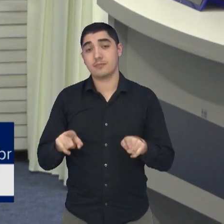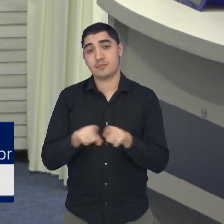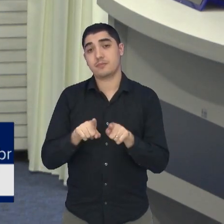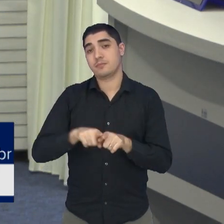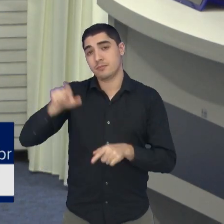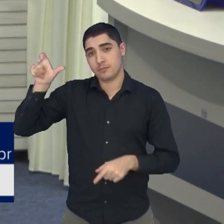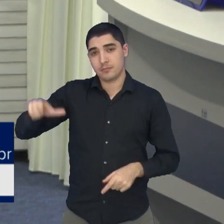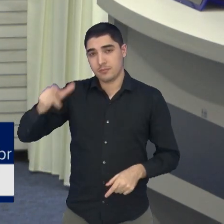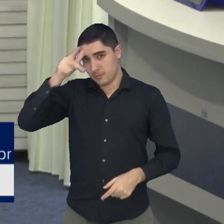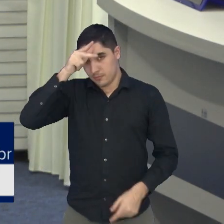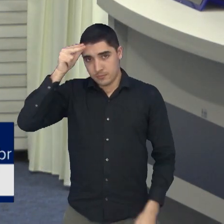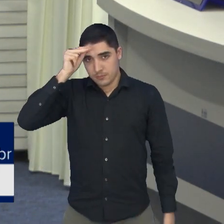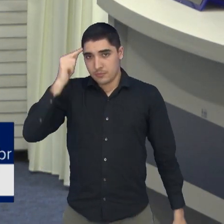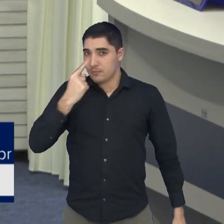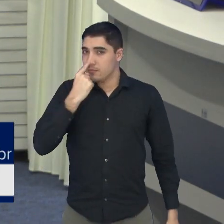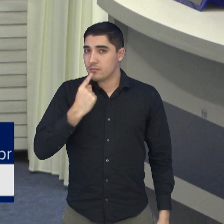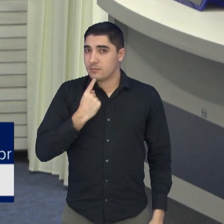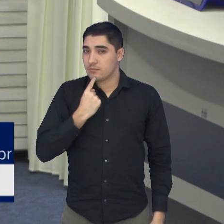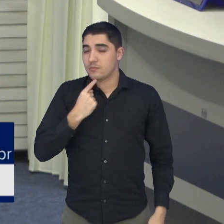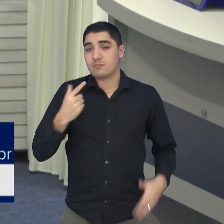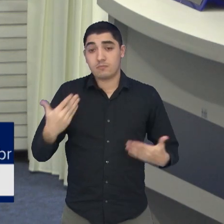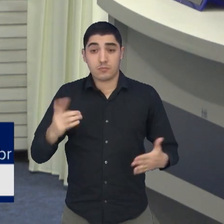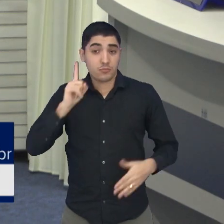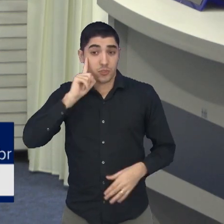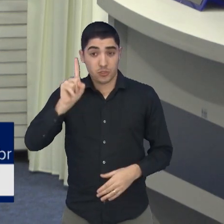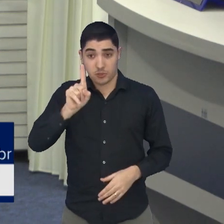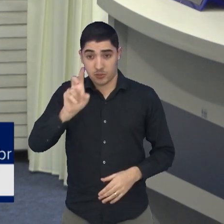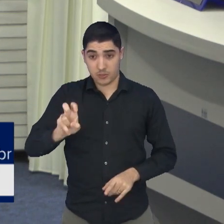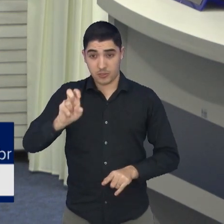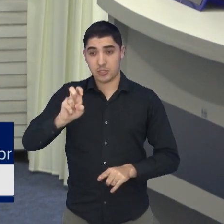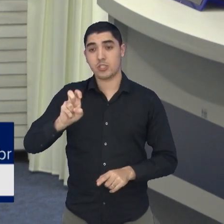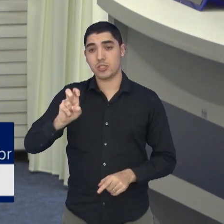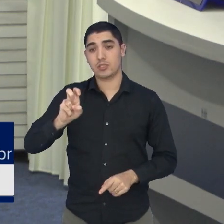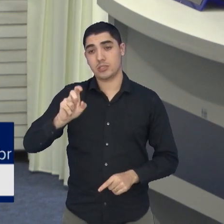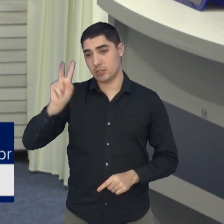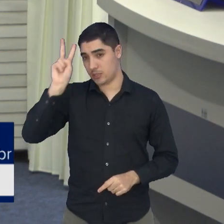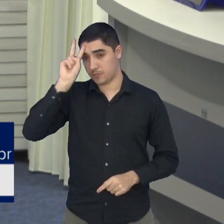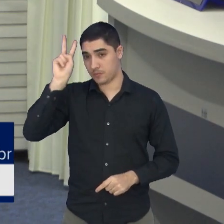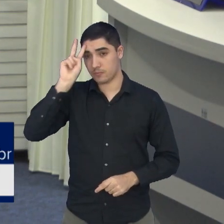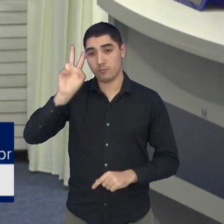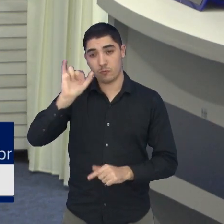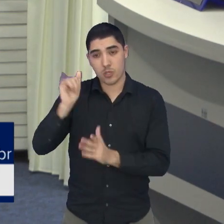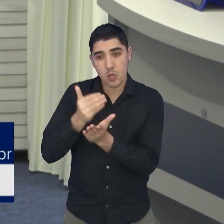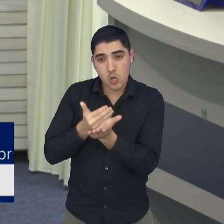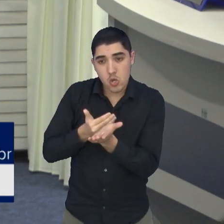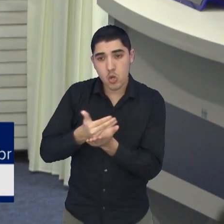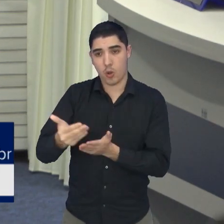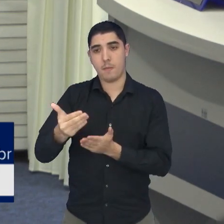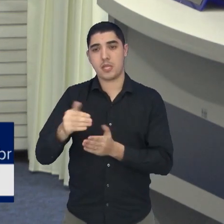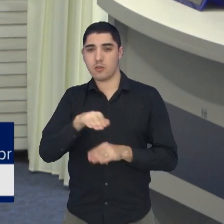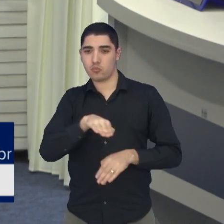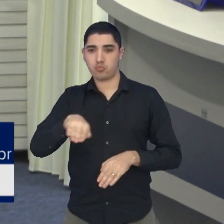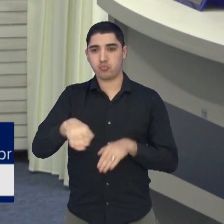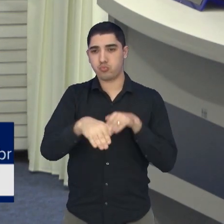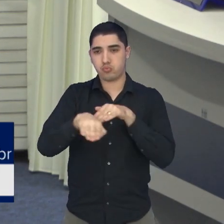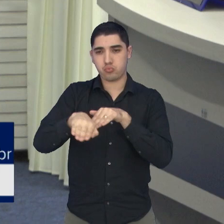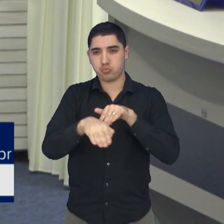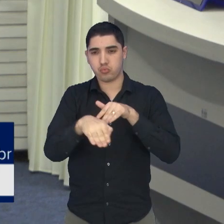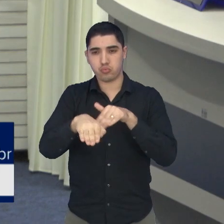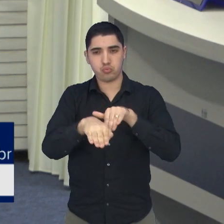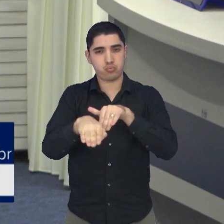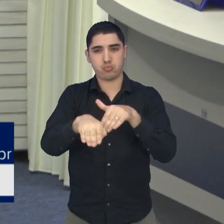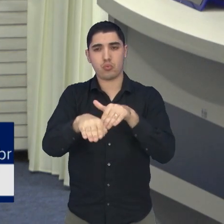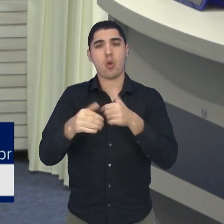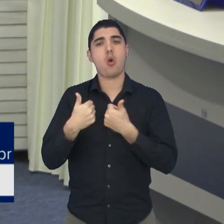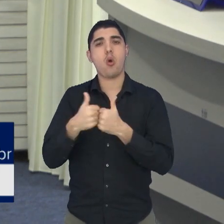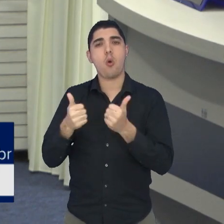Anderson Farias, então, no dia 15, segunda-feira, vai começar então a operar na cidade também os VLPs no horário de pico,